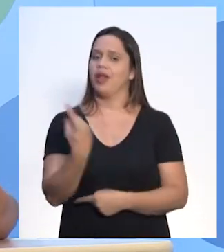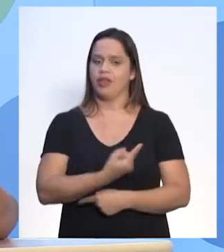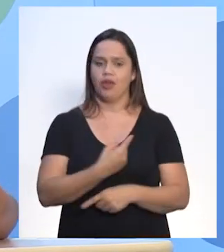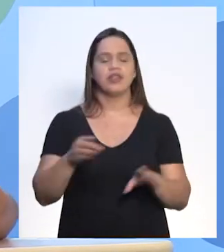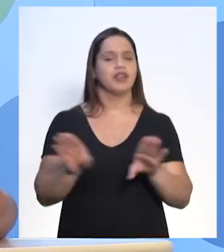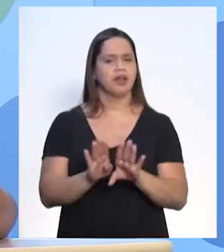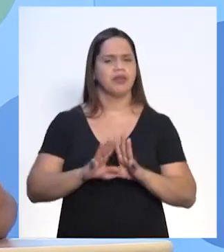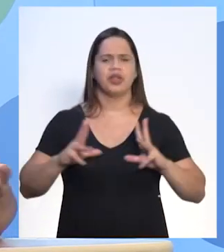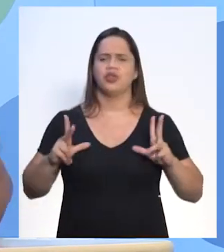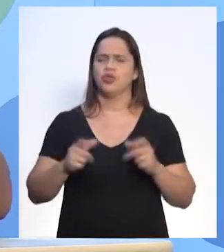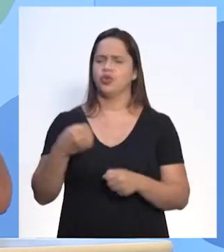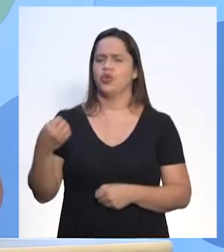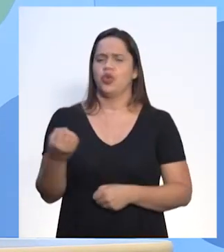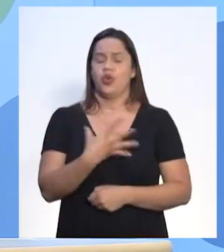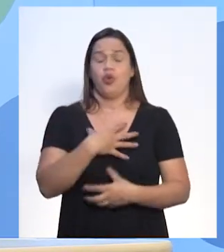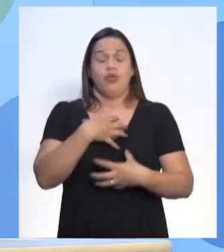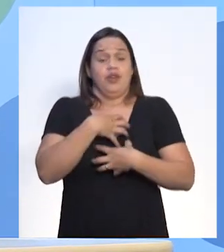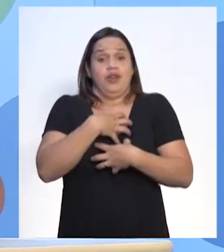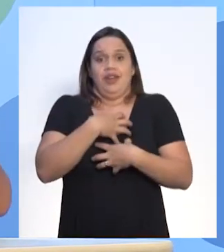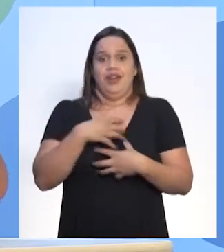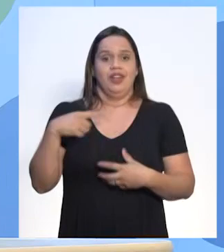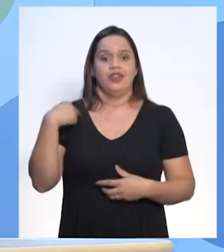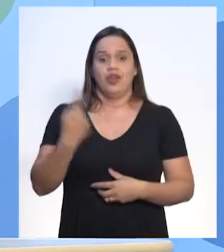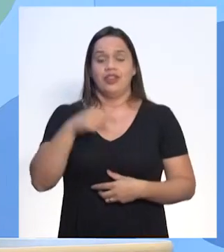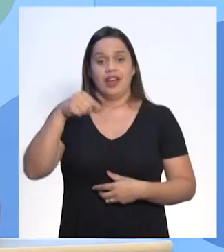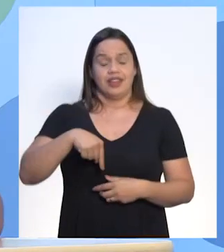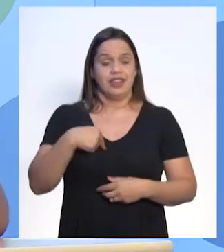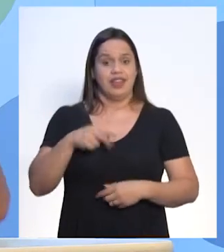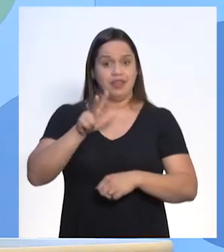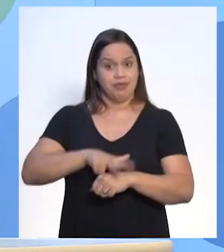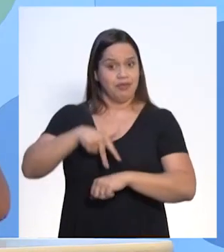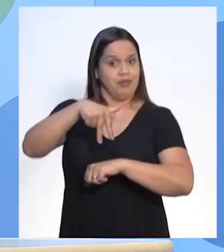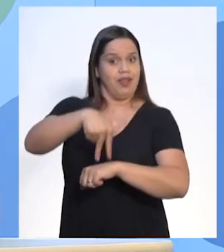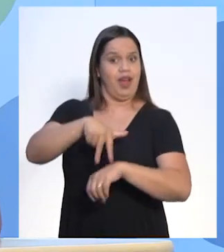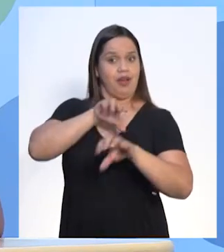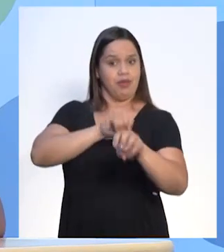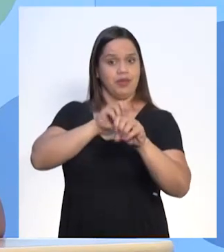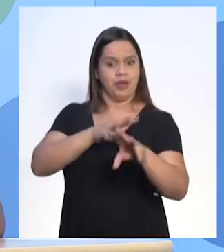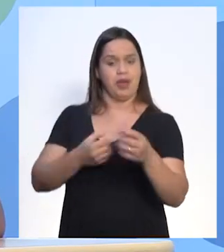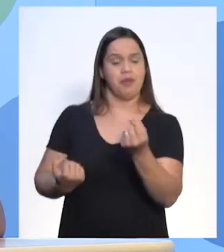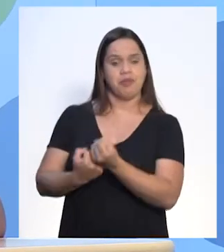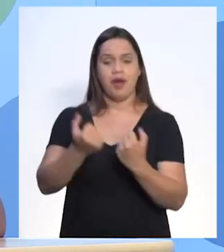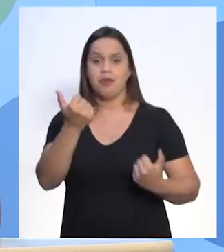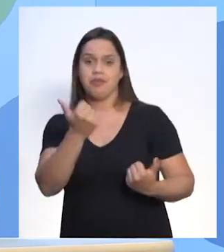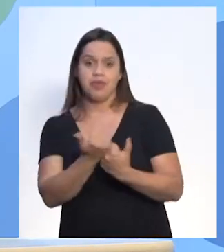tudo muito novo, a gente está aqui nesse lugar de apresentar aulas mediadas por